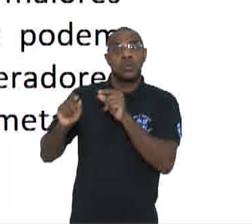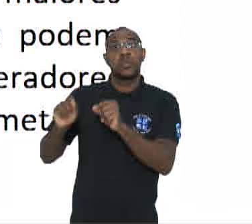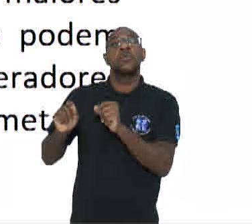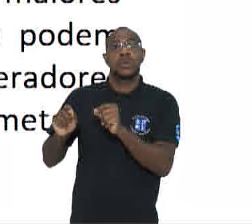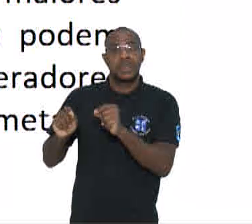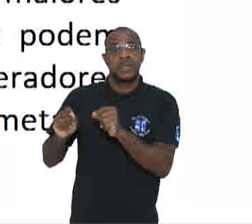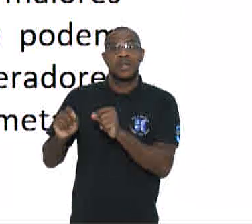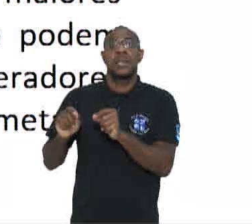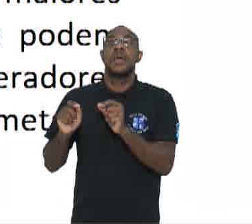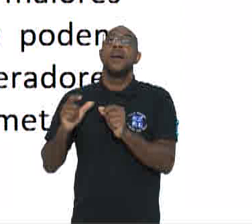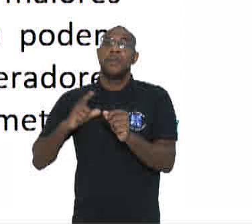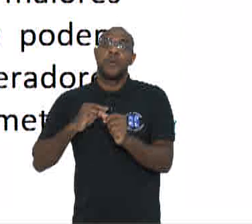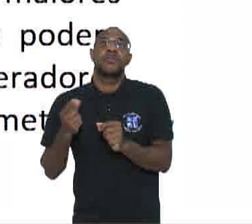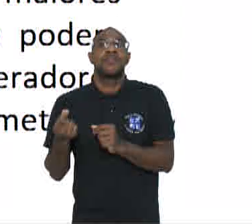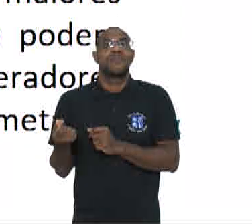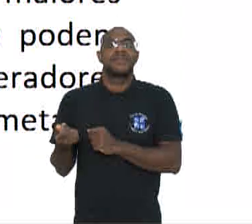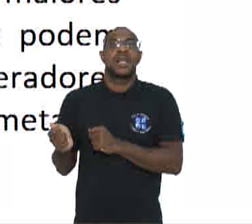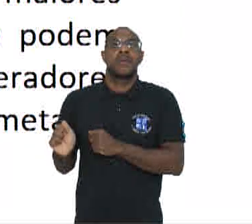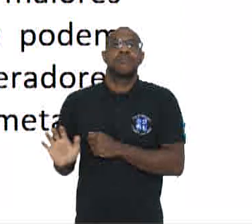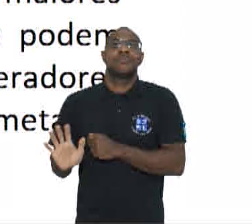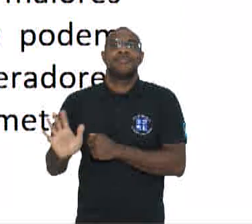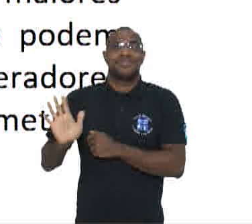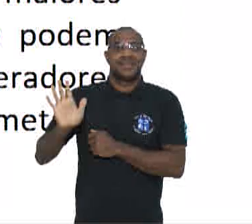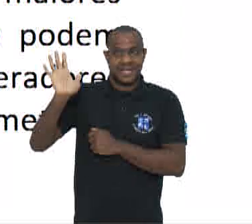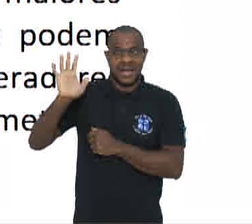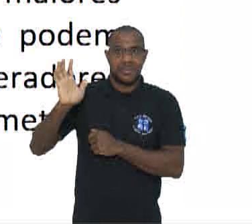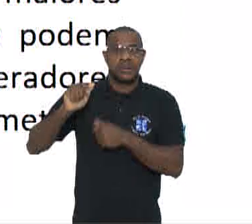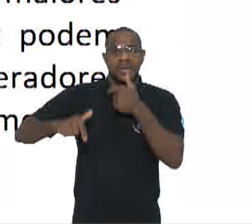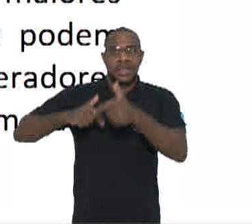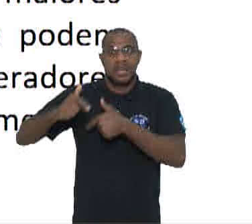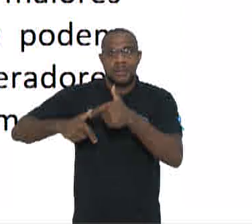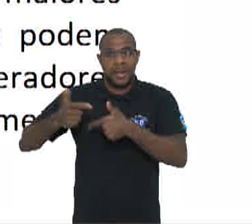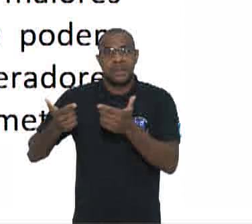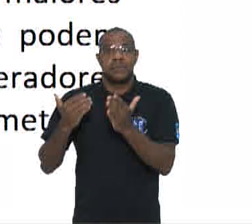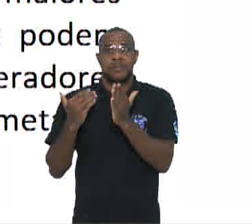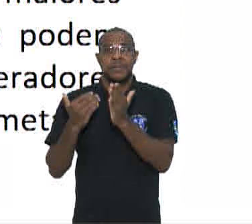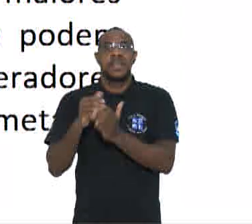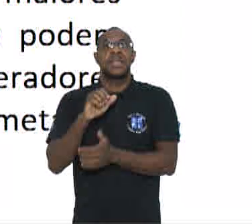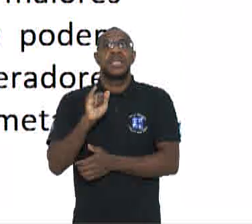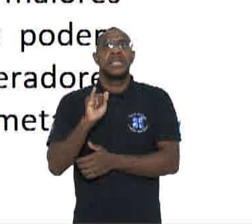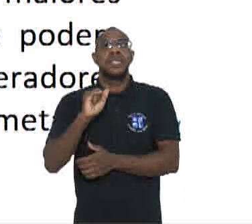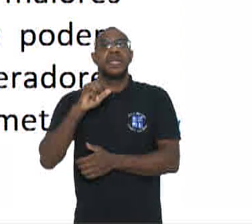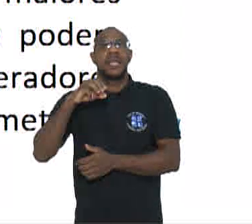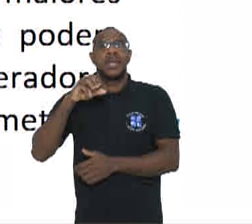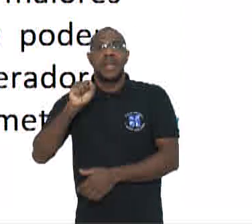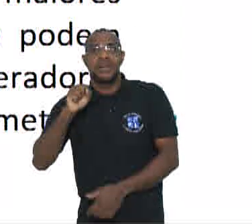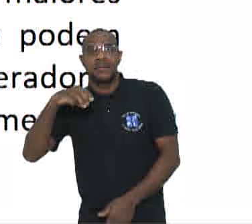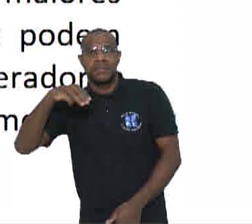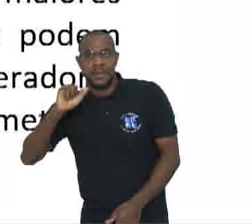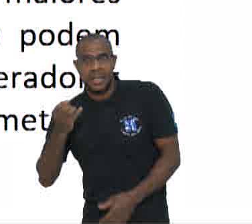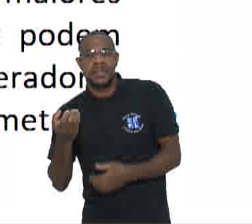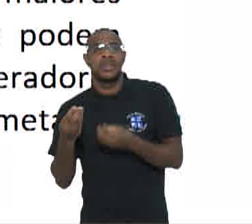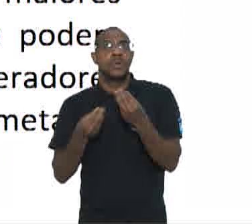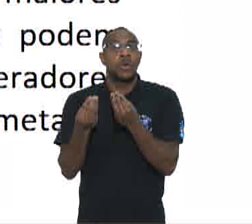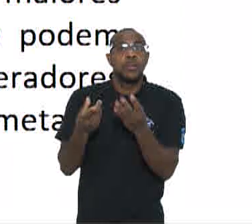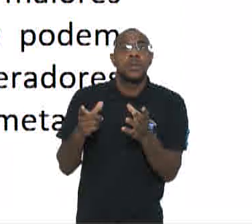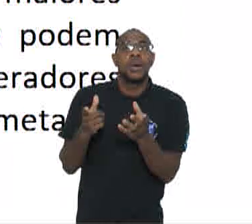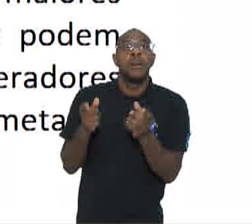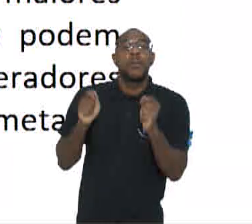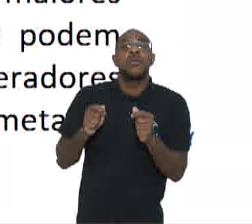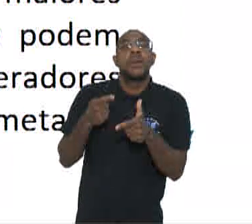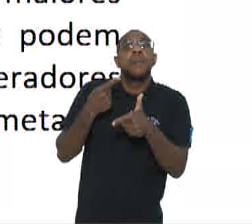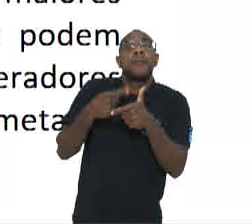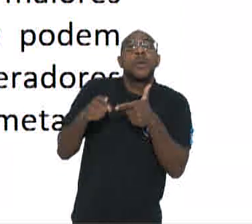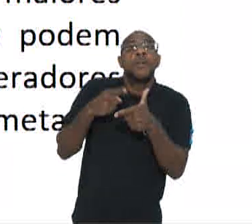tarifas maiores do que as praticadas atualmente. Organização e regulação podem evitar esse problema,